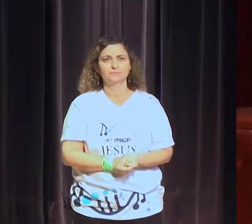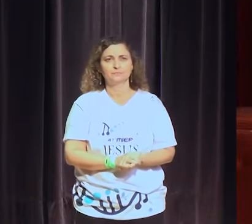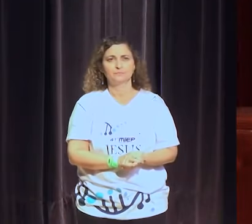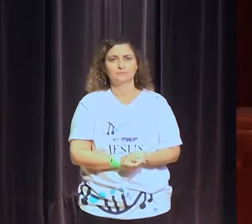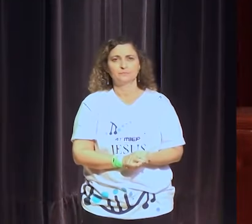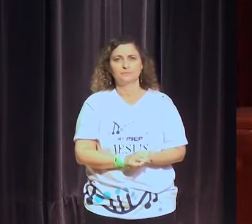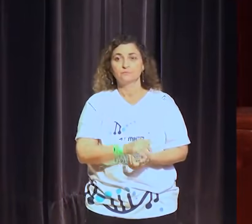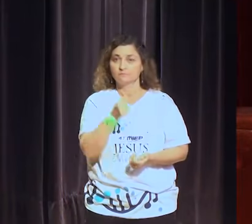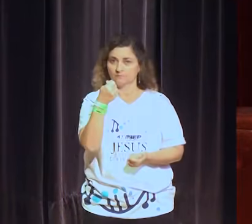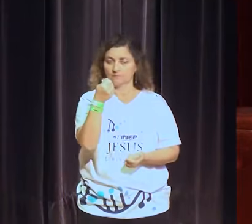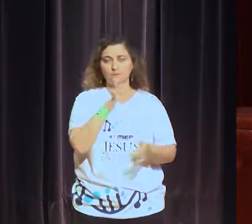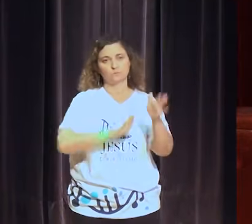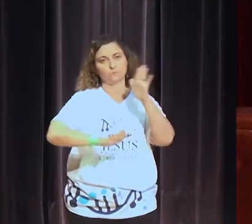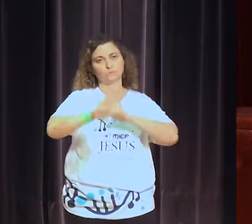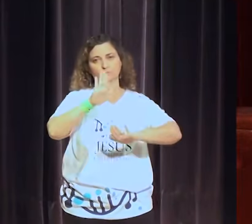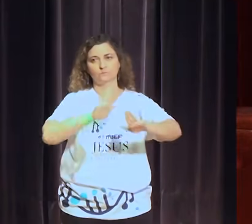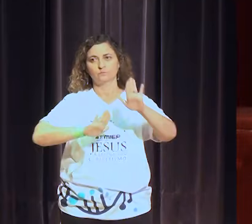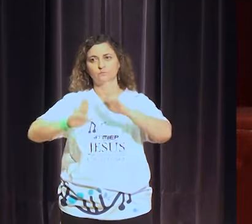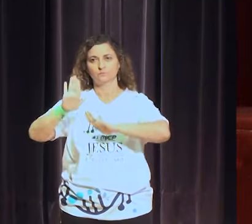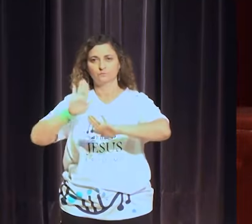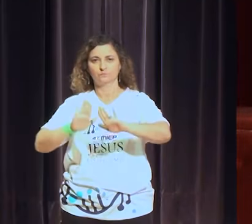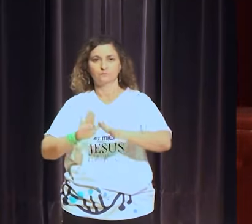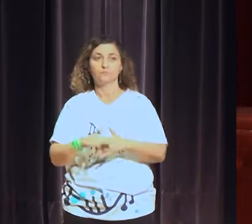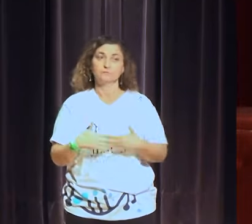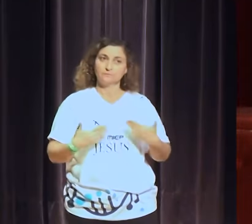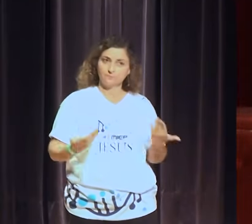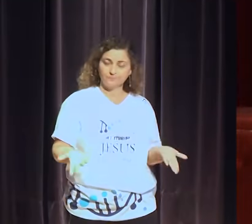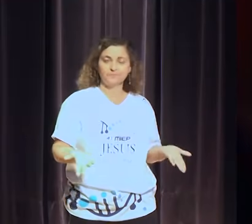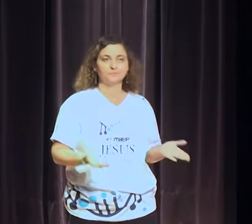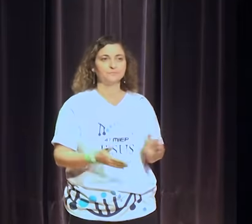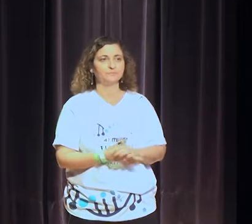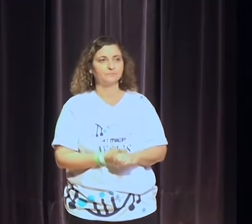Eu preciso tomar cuidado com isso. Por esta razão,